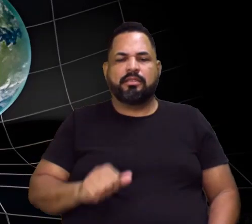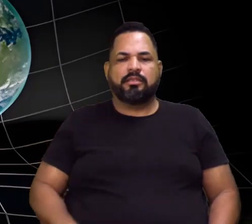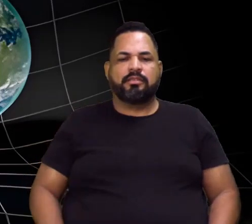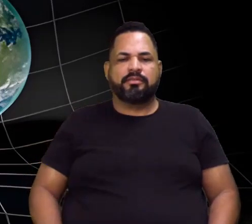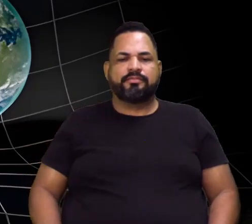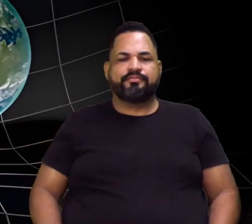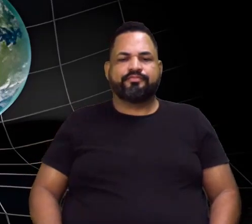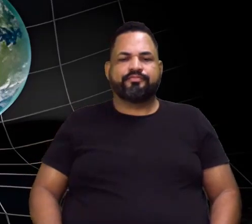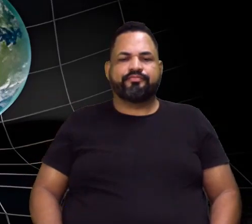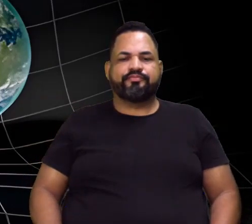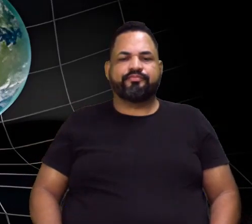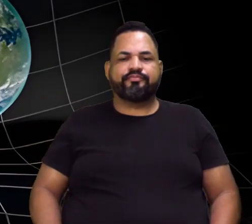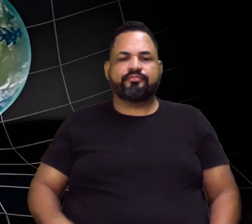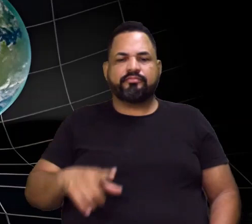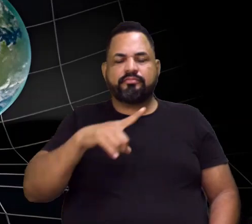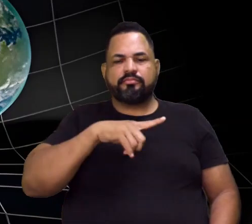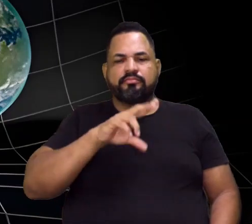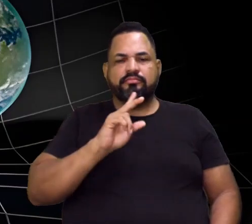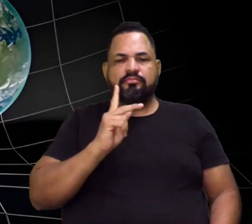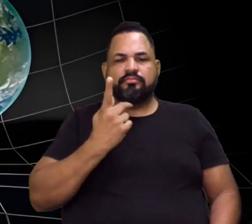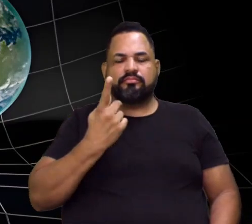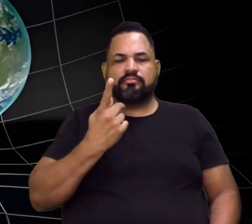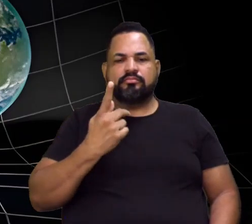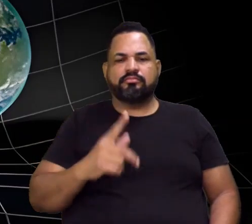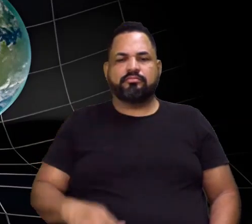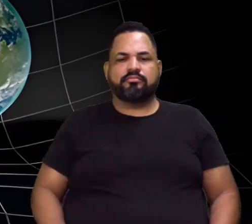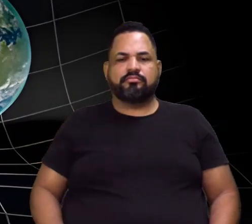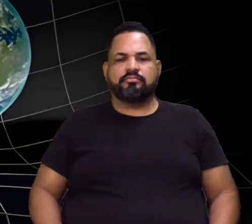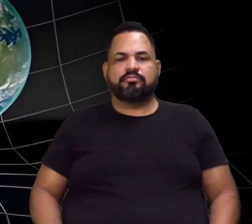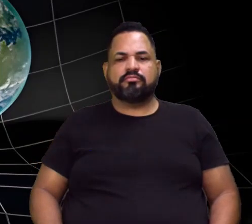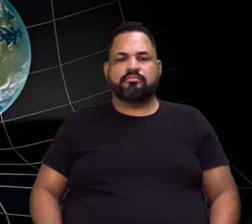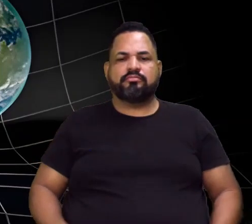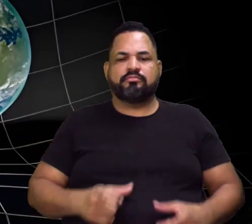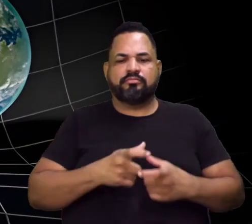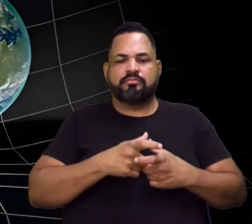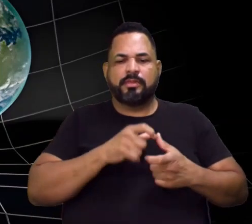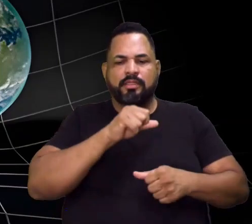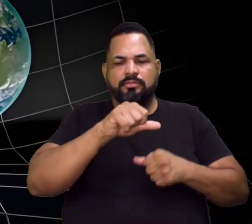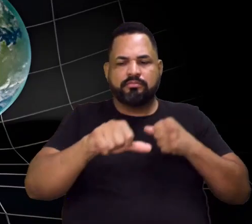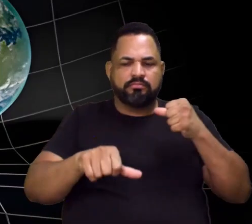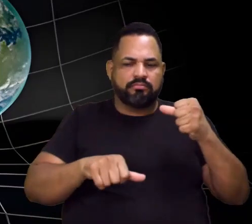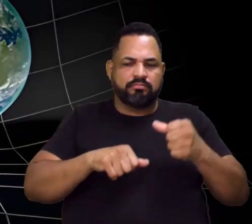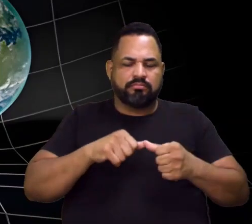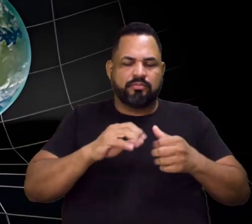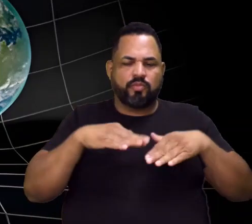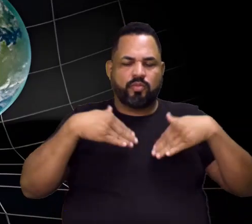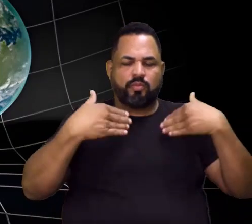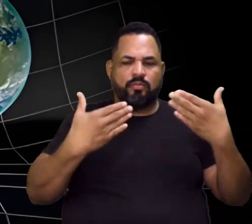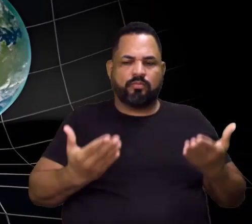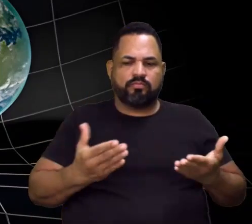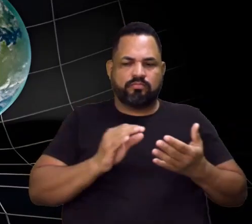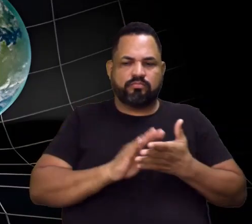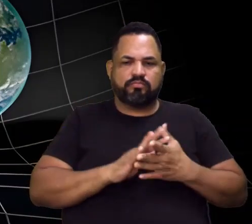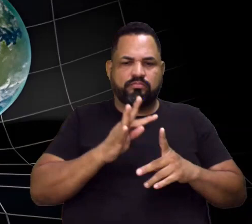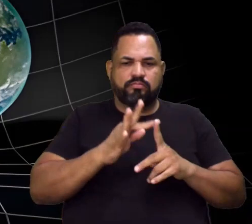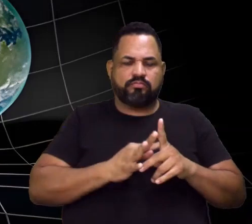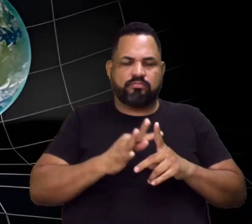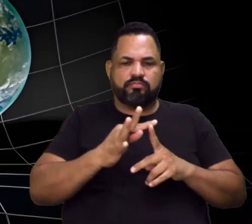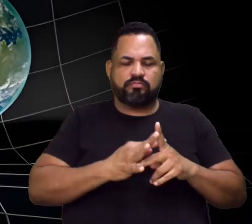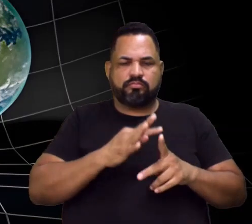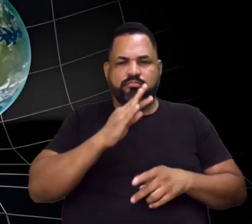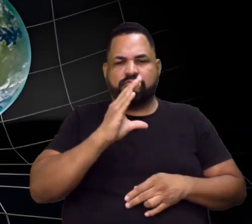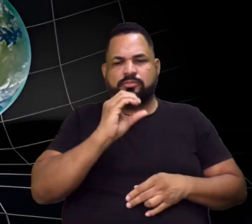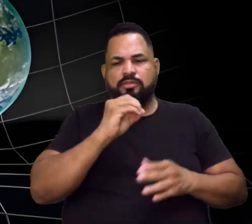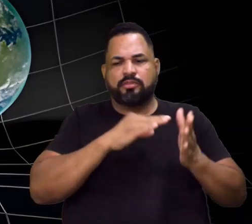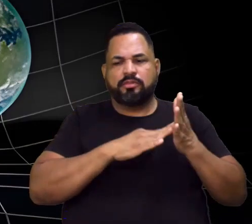Celsius faz com que ela se ela mude né então quando você aumenta o método